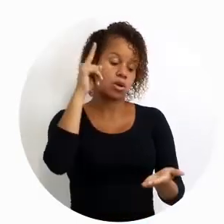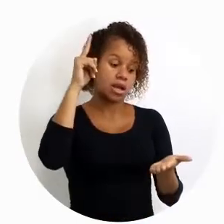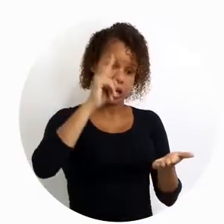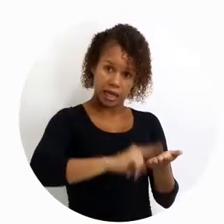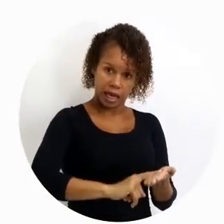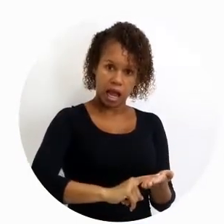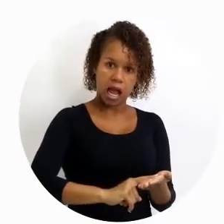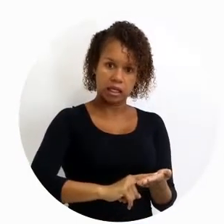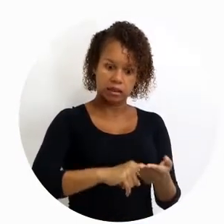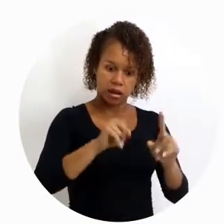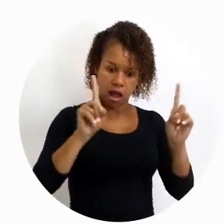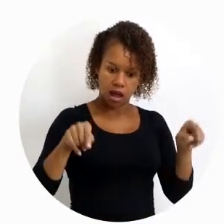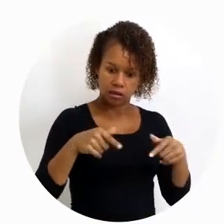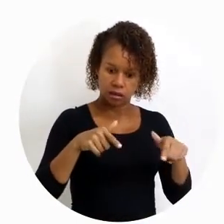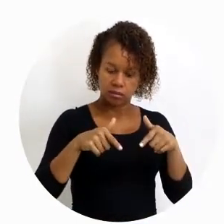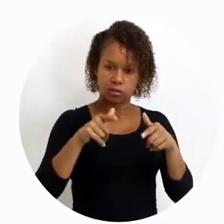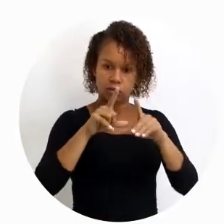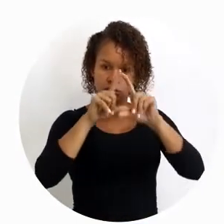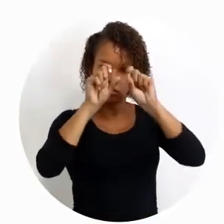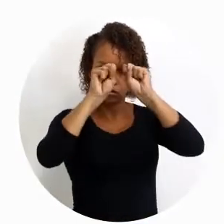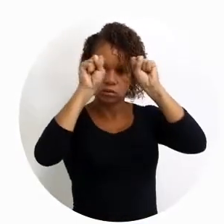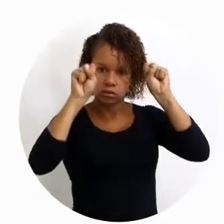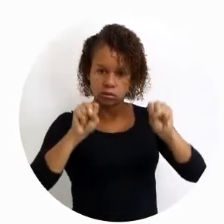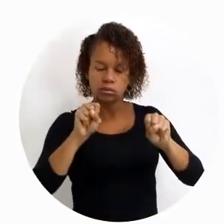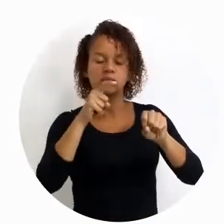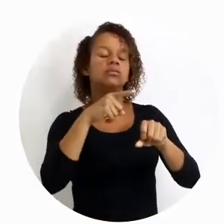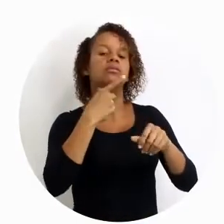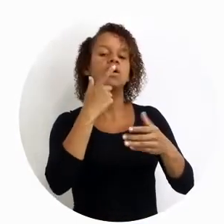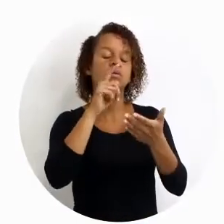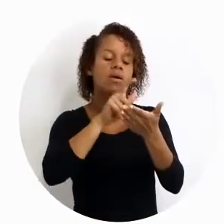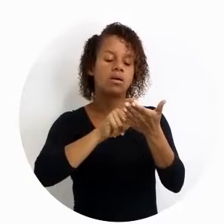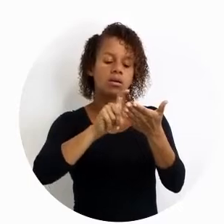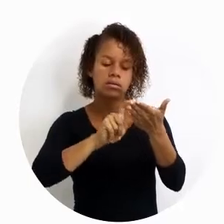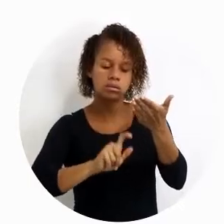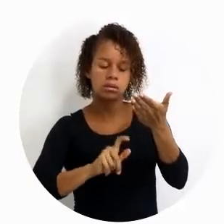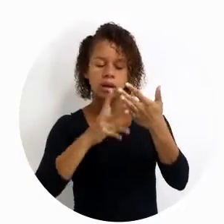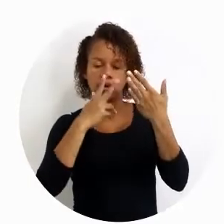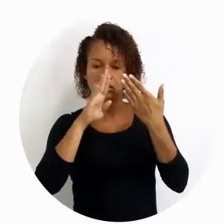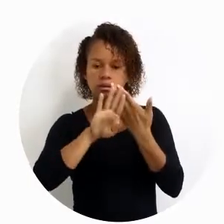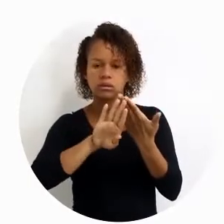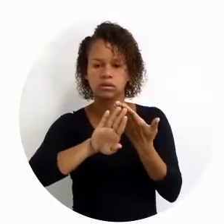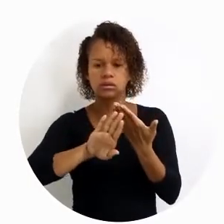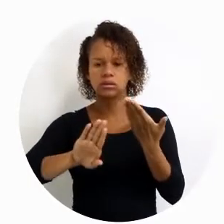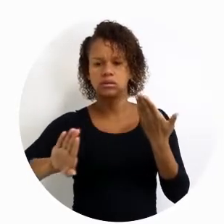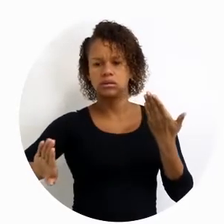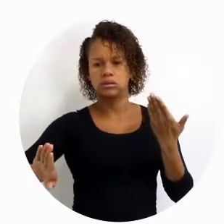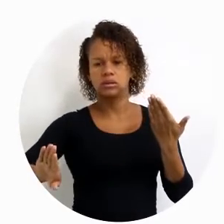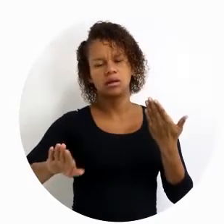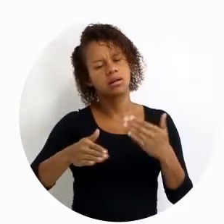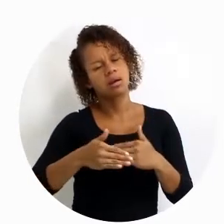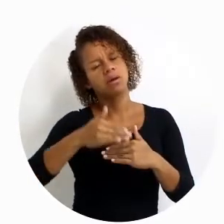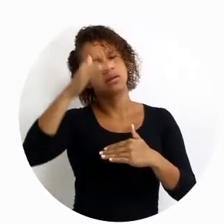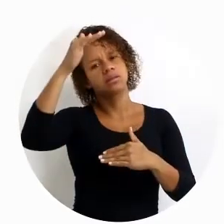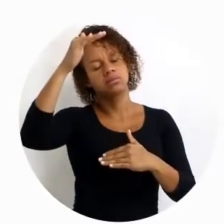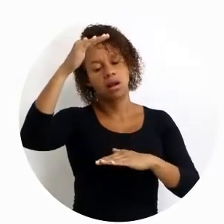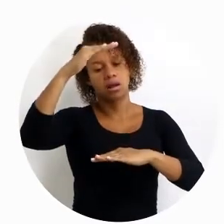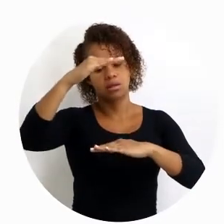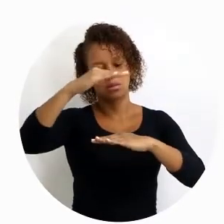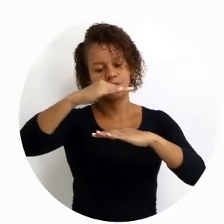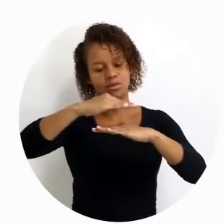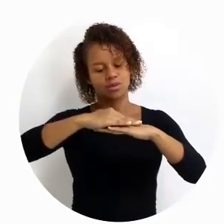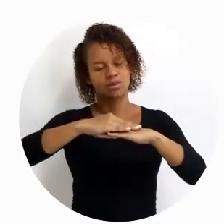eu clicar sobre a área de trabalho e posicionar o mouse para baixo, ele se distancia, e se eu colocar para cima,